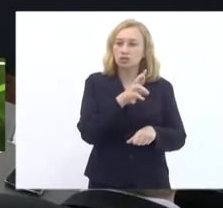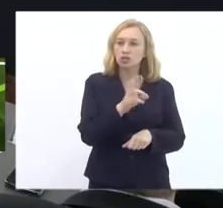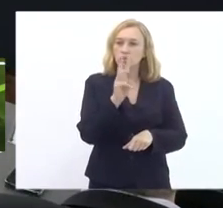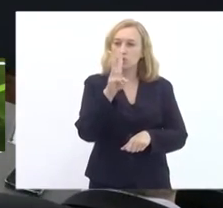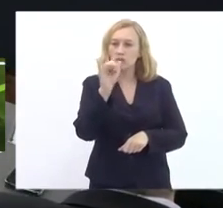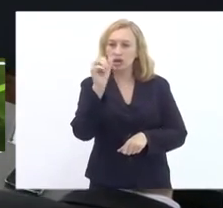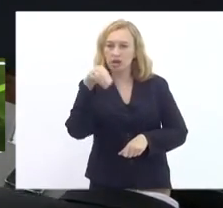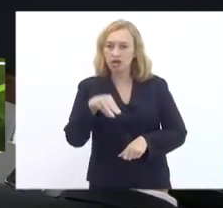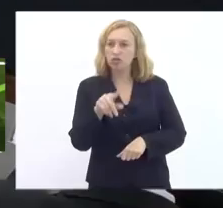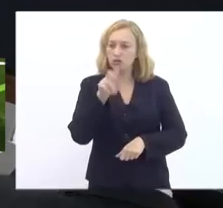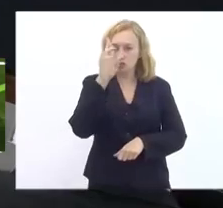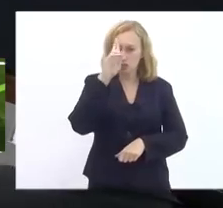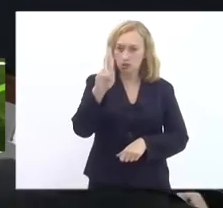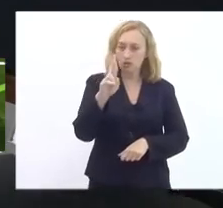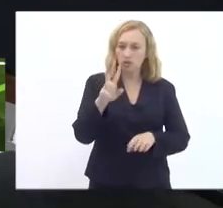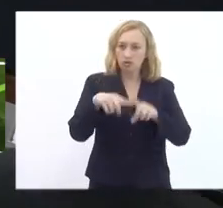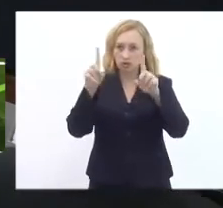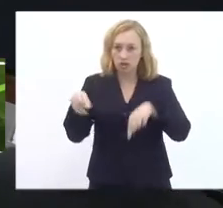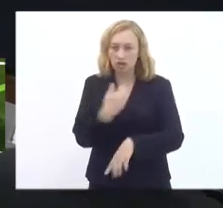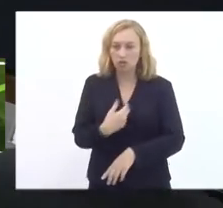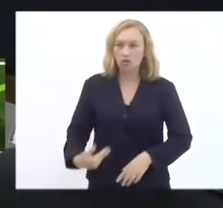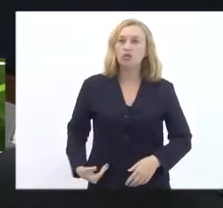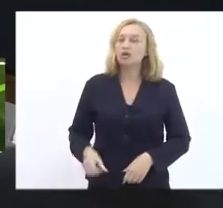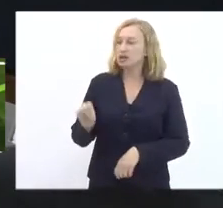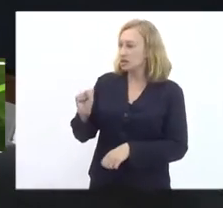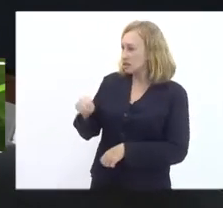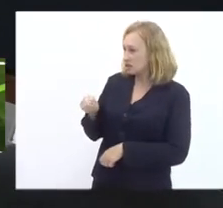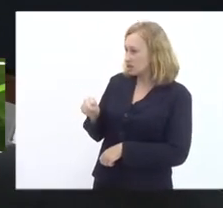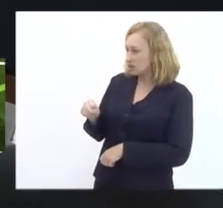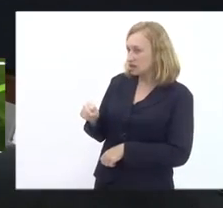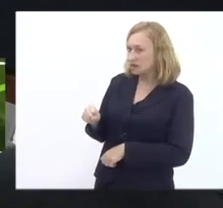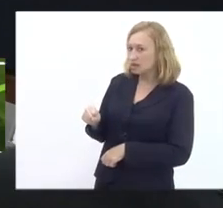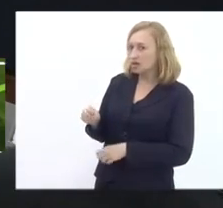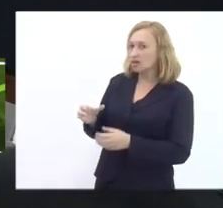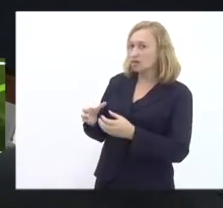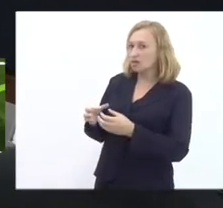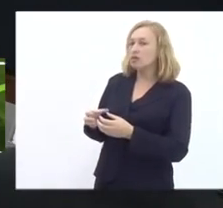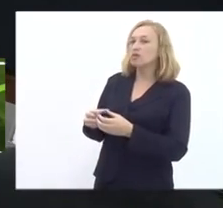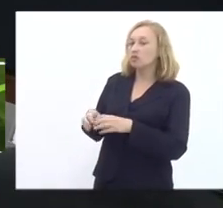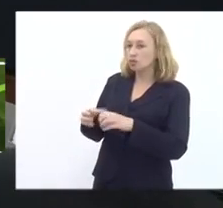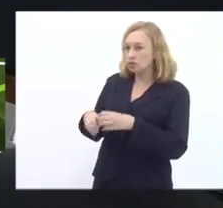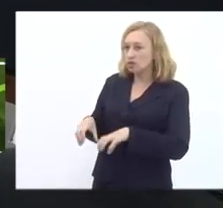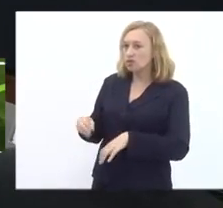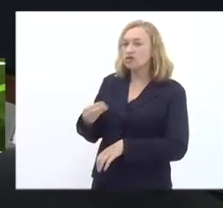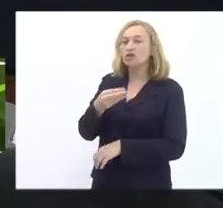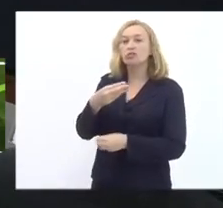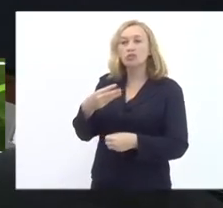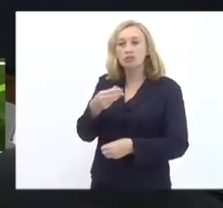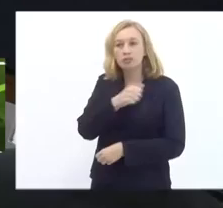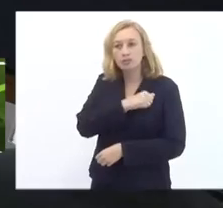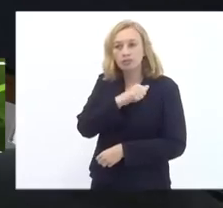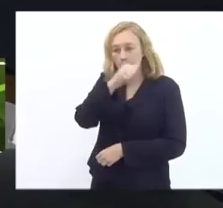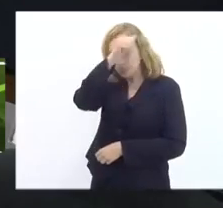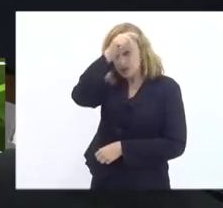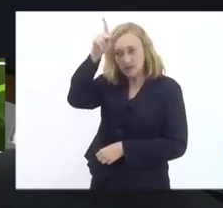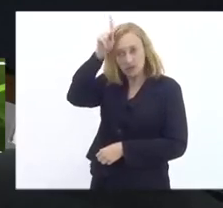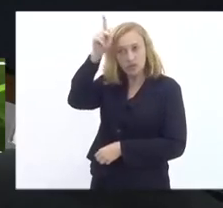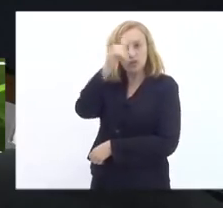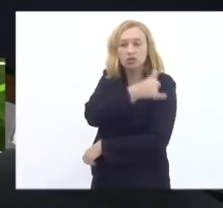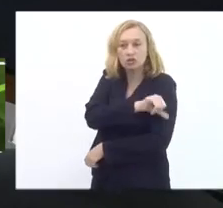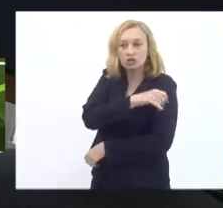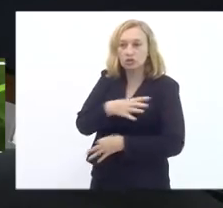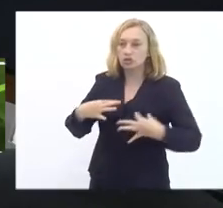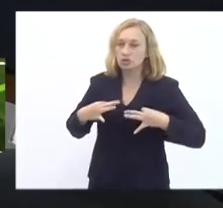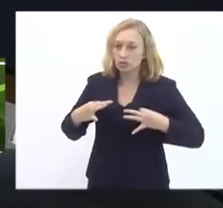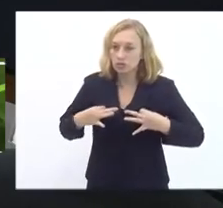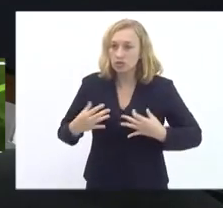público? Perfeitamente. Sou concursado da Prefeitura do Rio à disposição do Governo do Estado. Concursado da Prefeitura do Rio à disposição